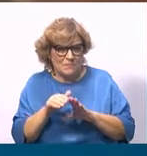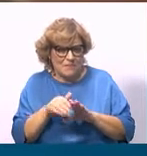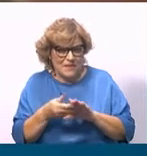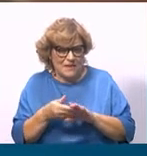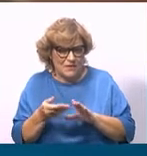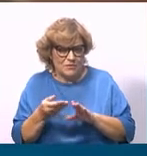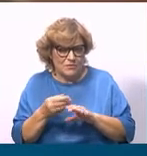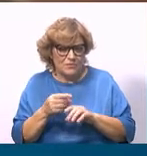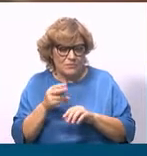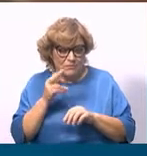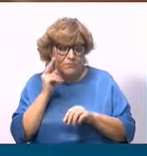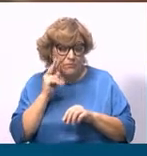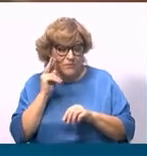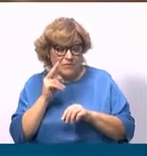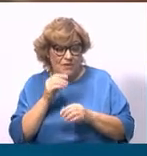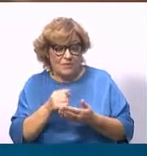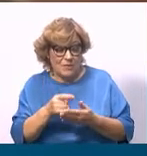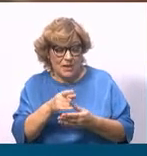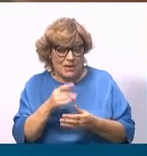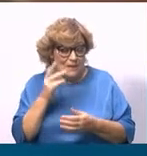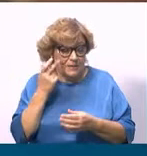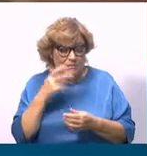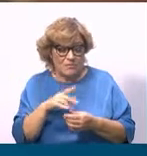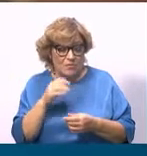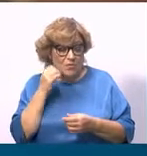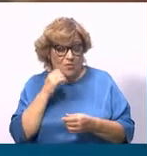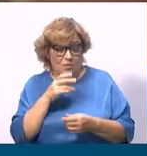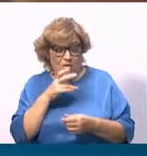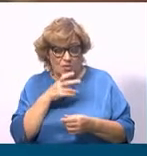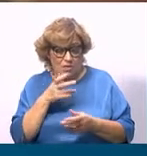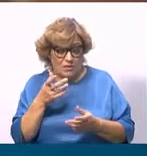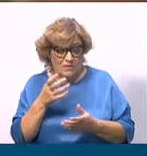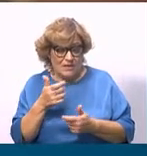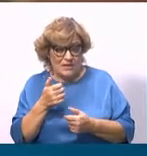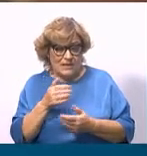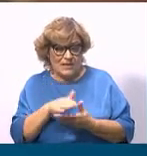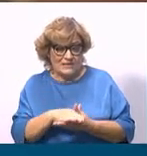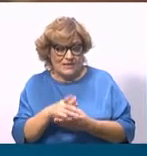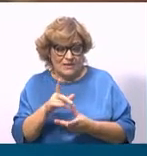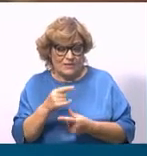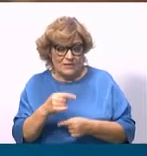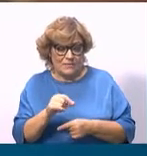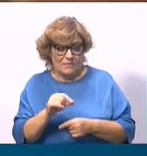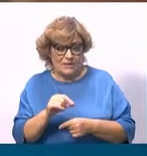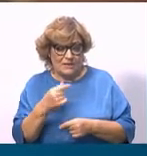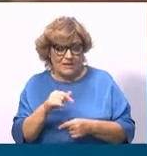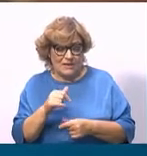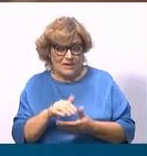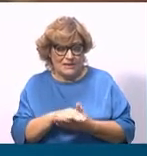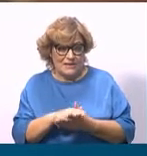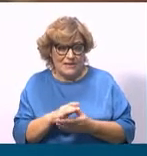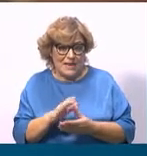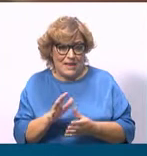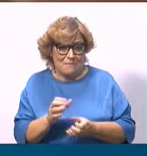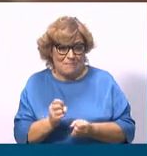Portanto, imagine-se apoiarmos sempre ali, é uma dor terrível. E usar calçado, só o simples facto de ter o calçado a apertar também